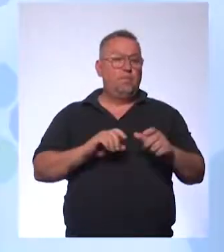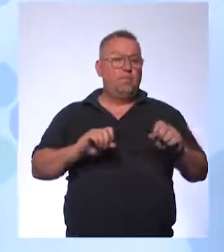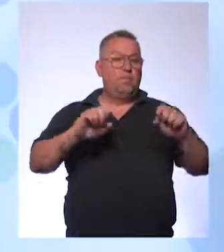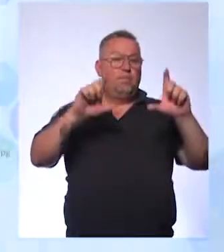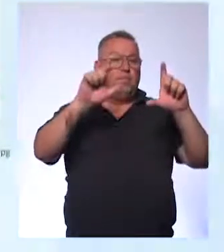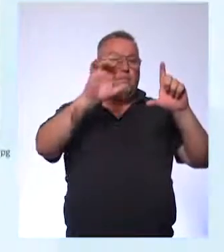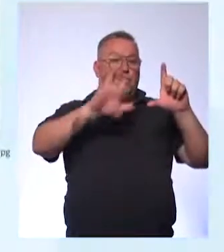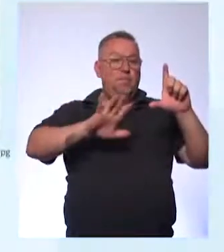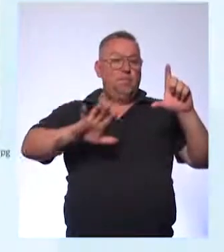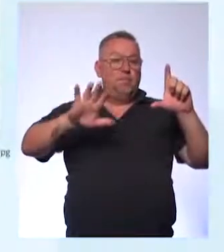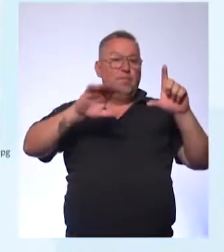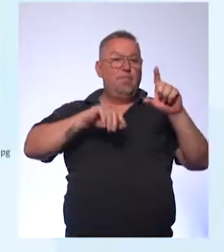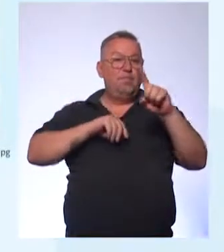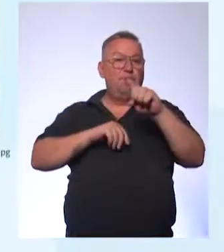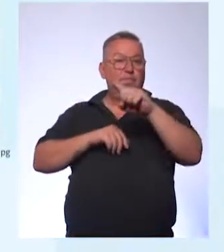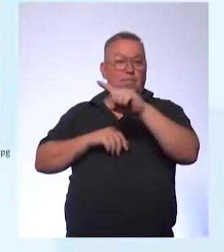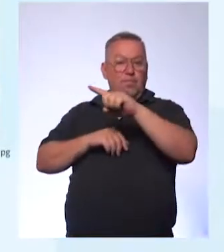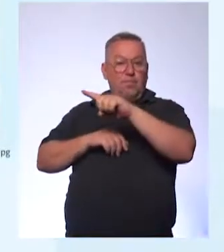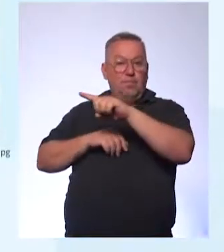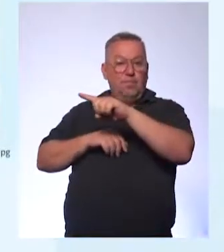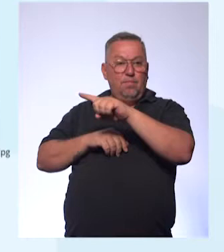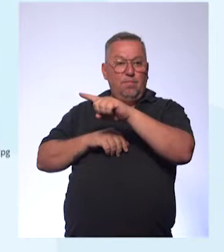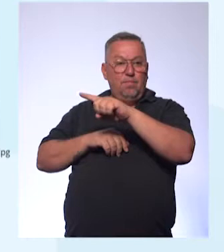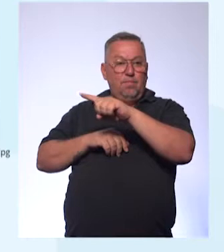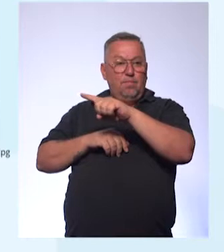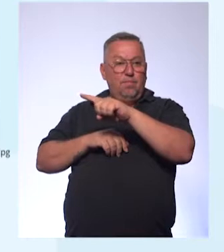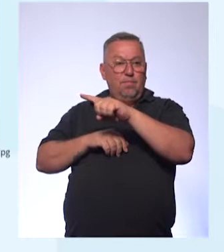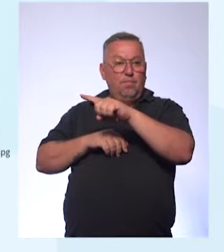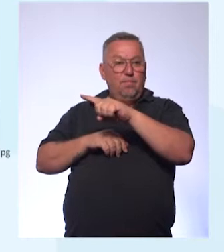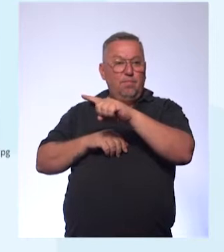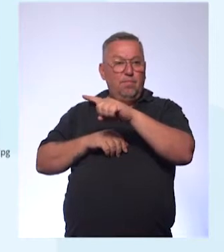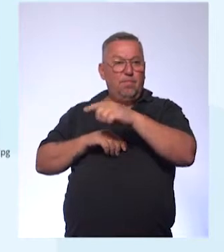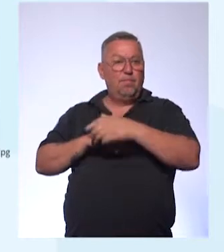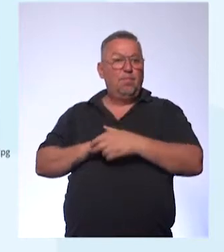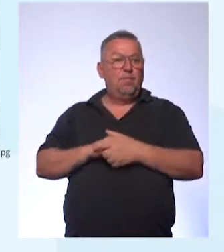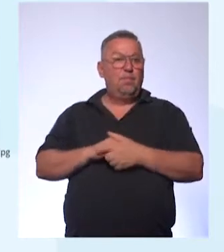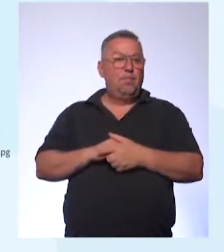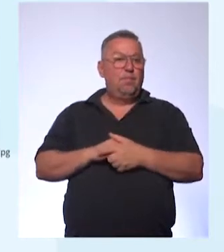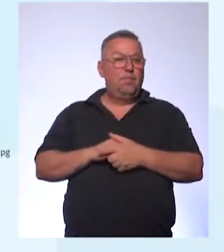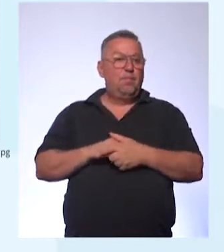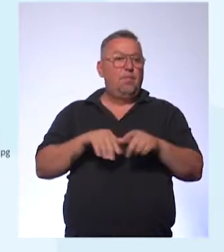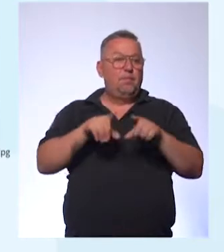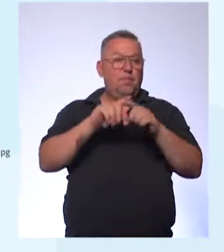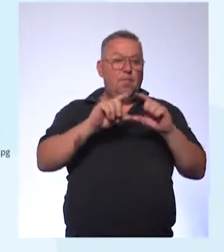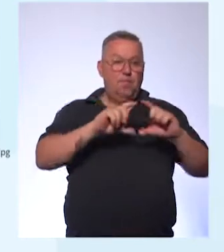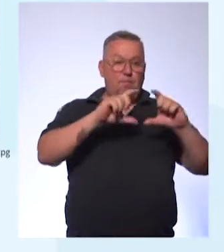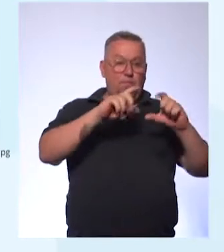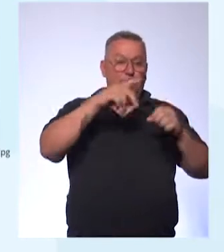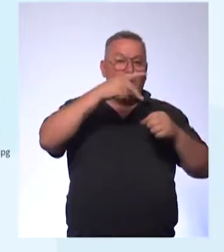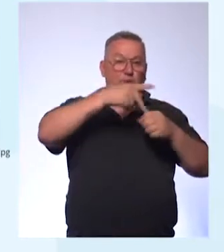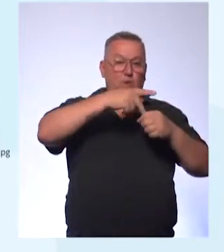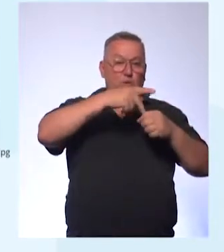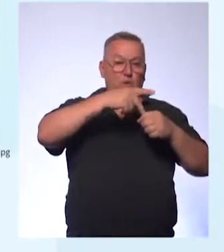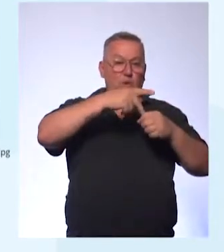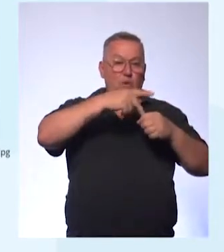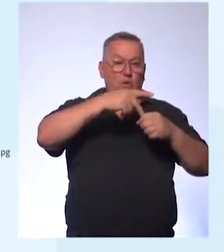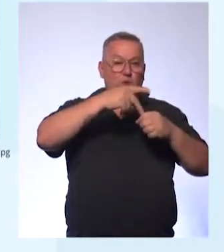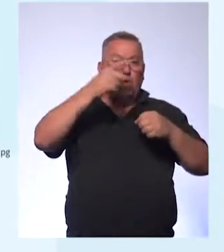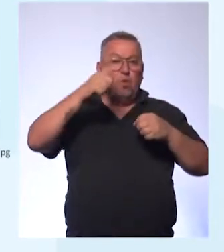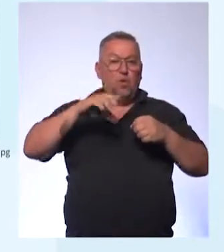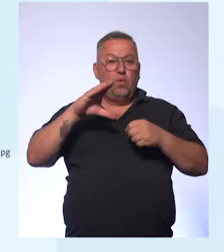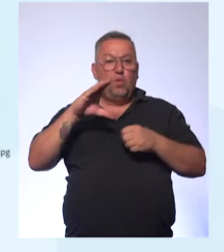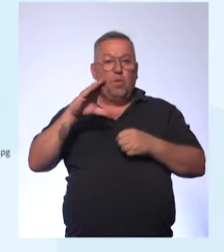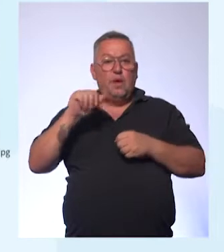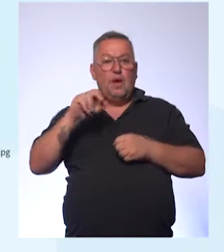ó, né? Que você tem um vidrinho com petróleo bruto, tá bom? E aí você tem aí outro que é o carvão